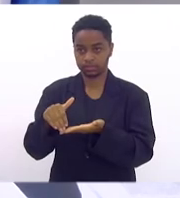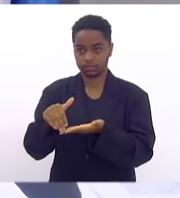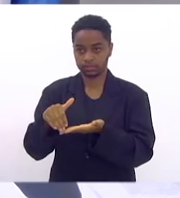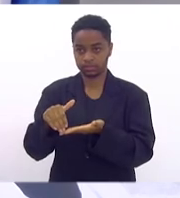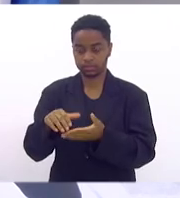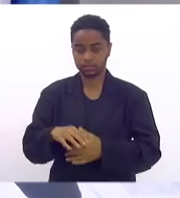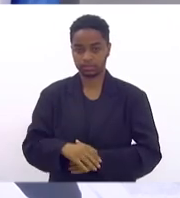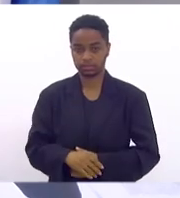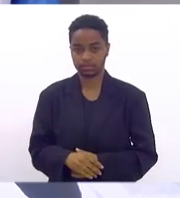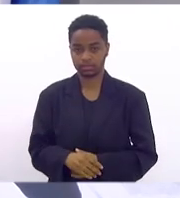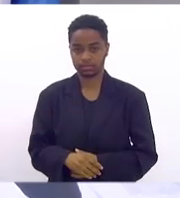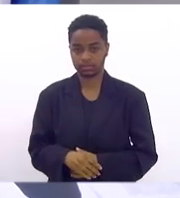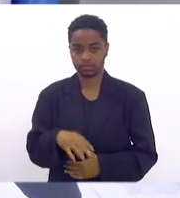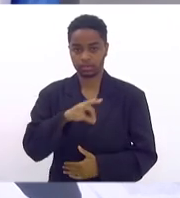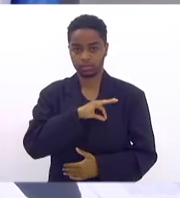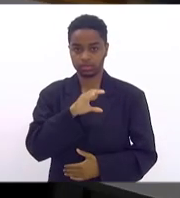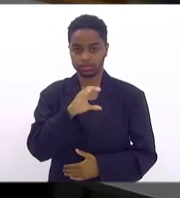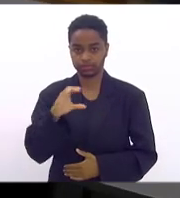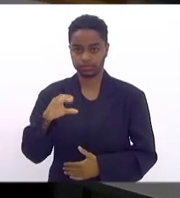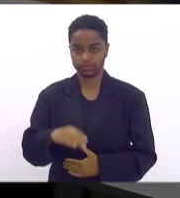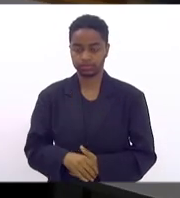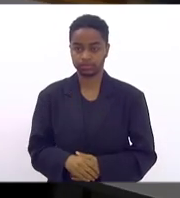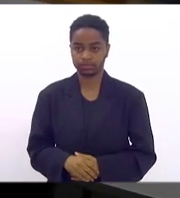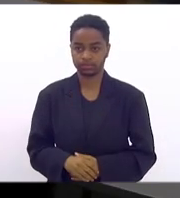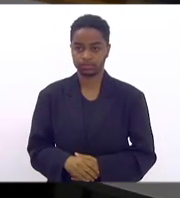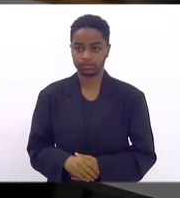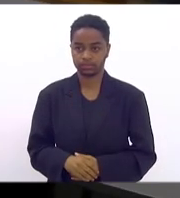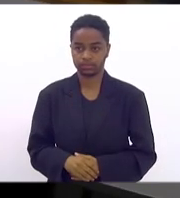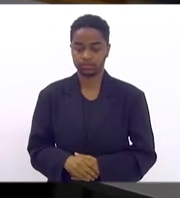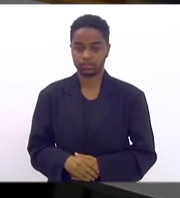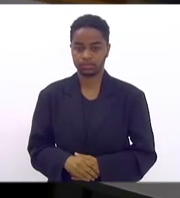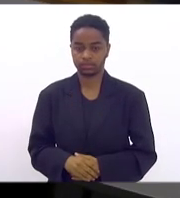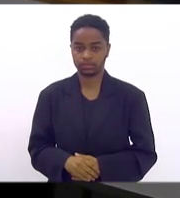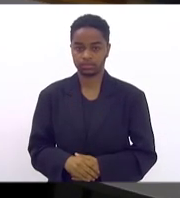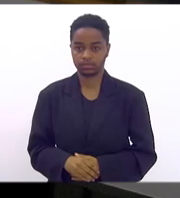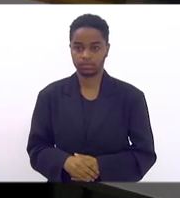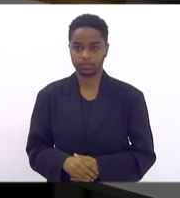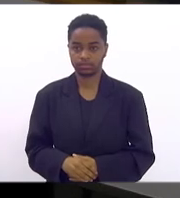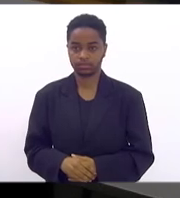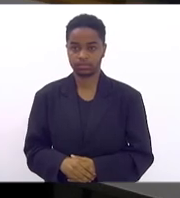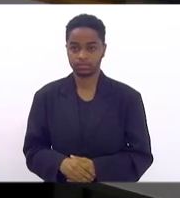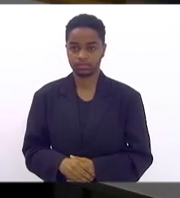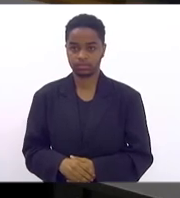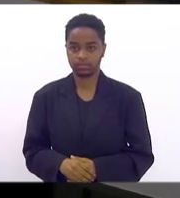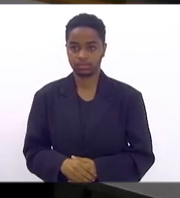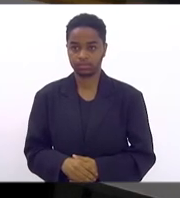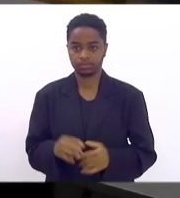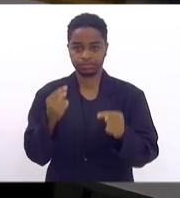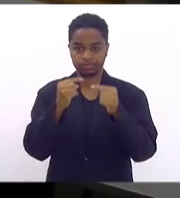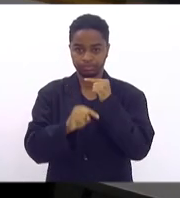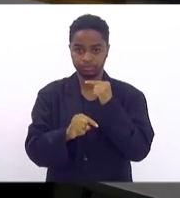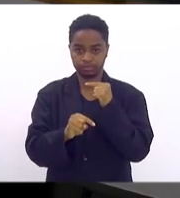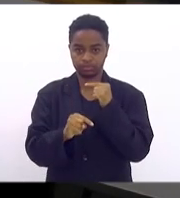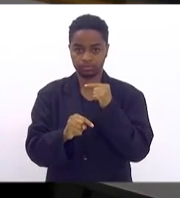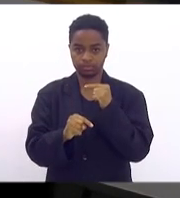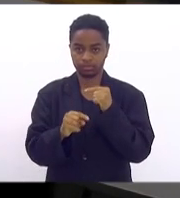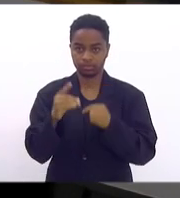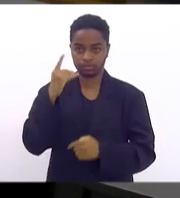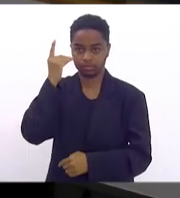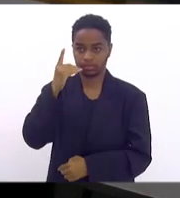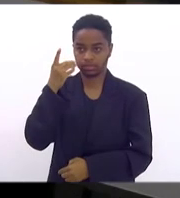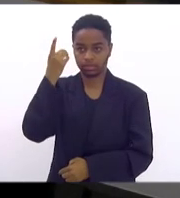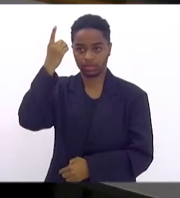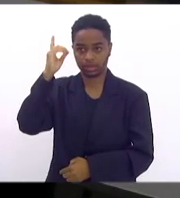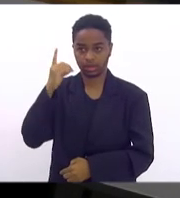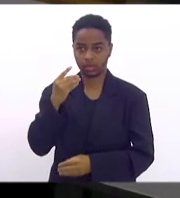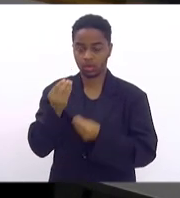da Polícia Civil? A conexão dela caiu. Caiu? Deputada Dani